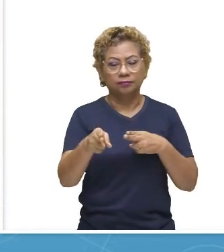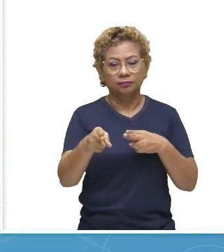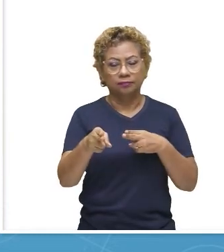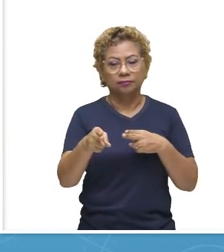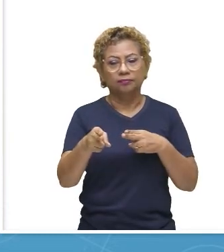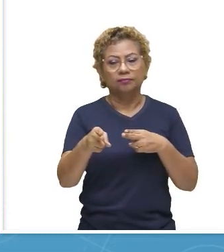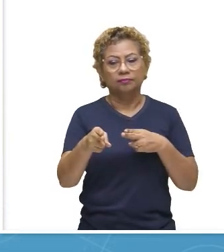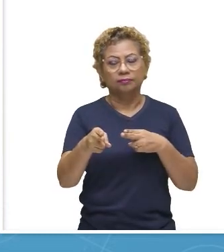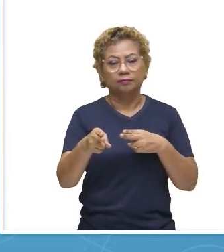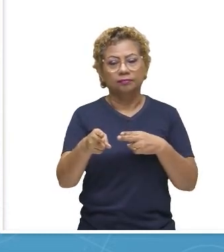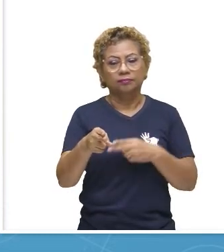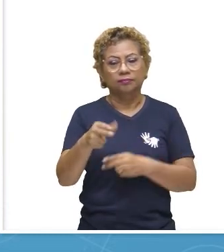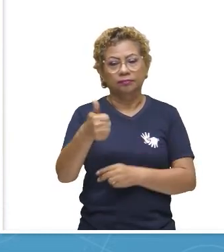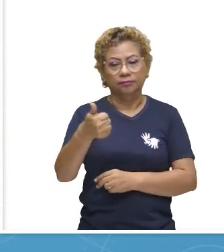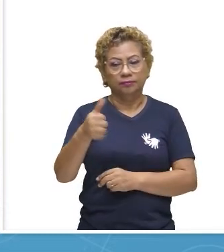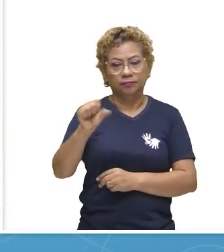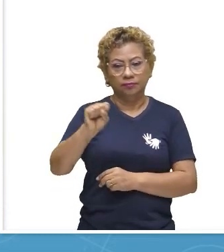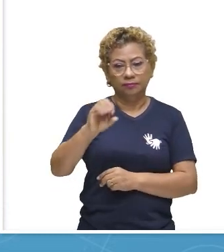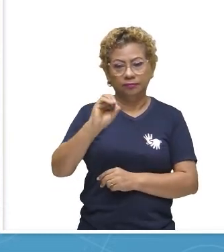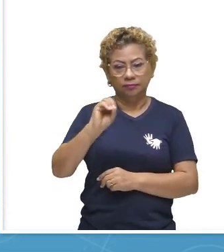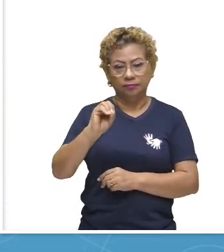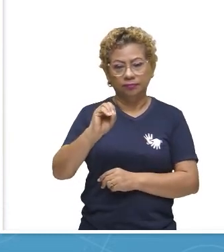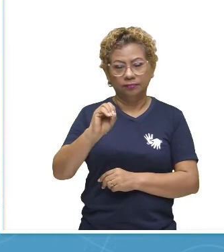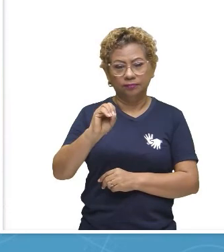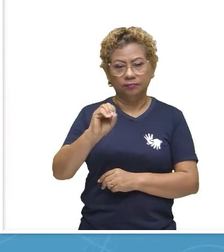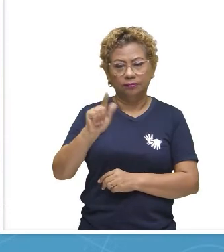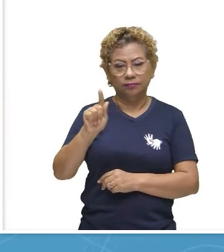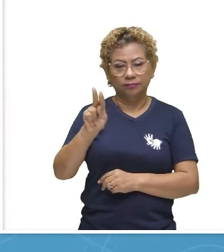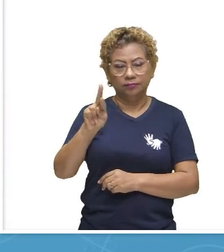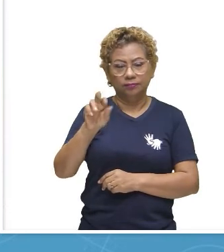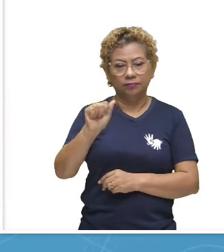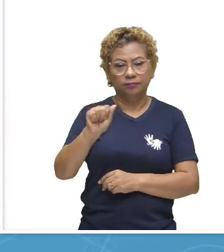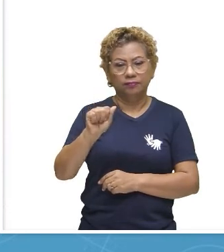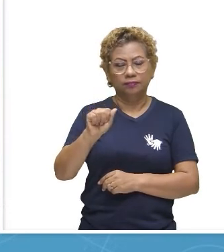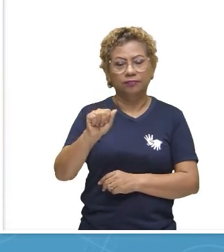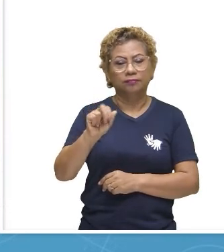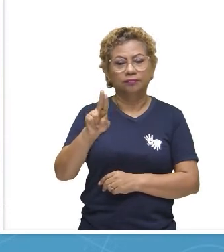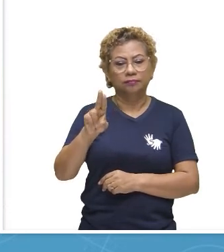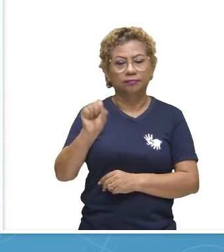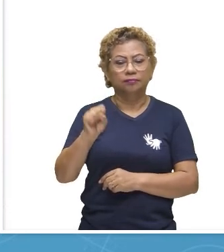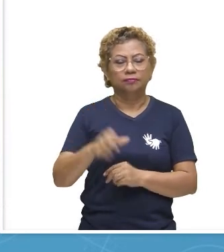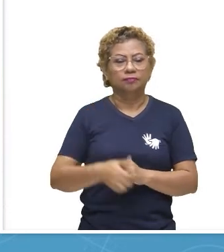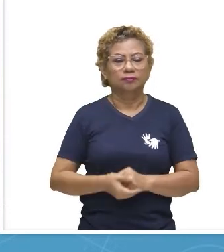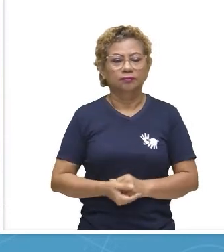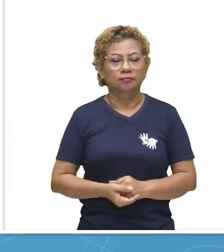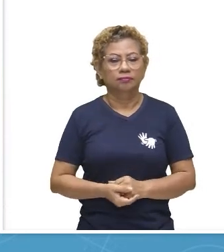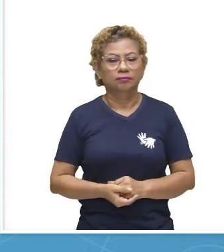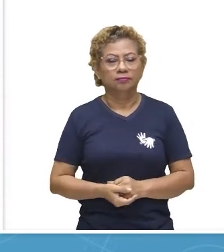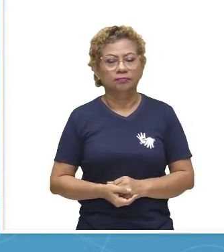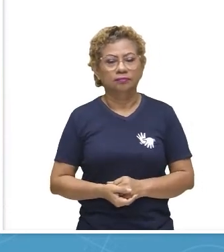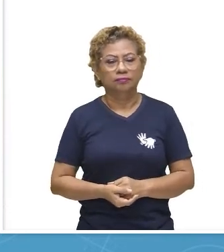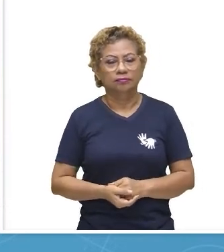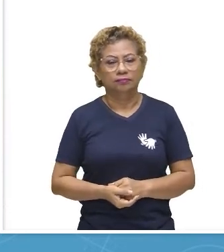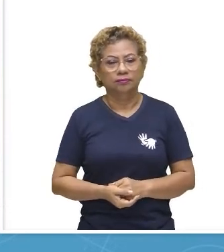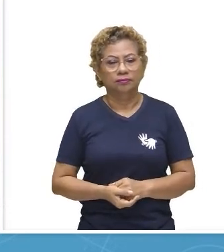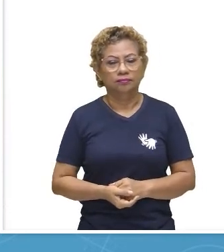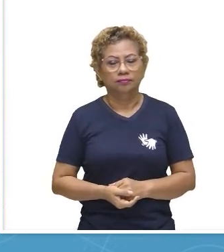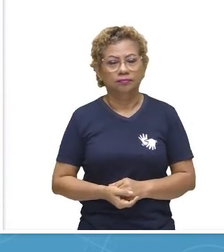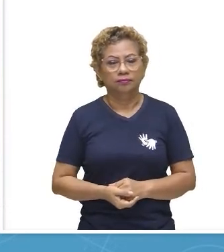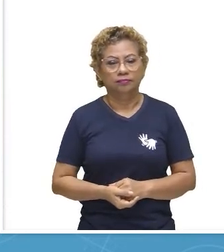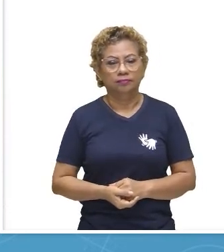180 graus. Então, se eu somar os dois ângulos colaterais, tem que dar 180 graus.